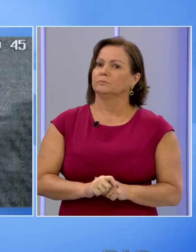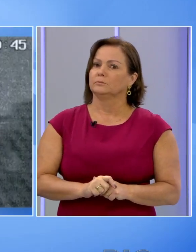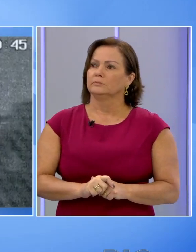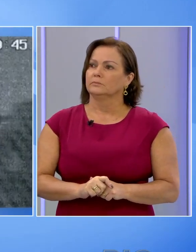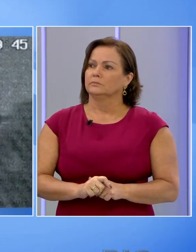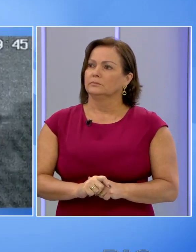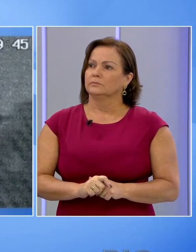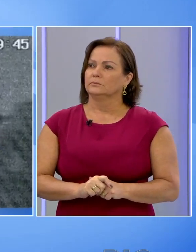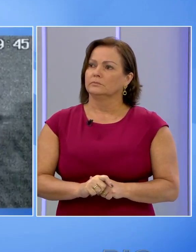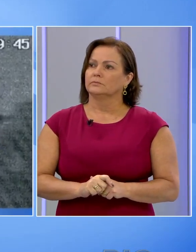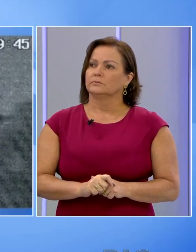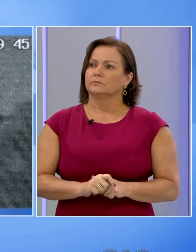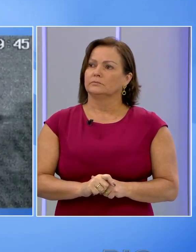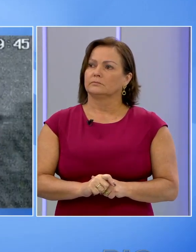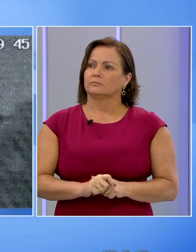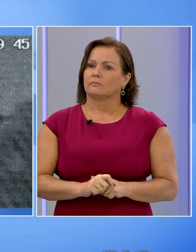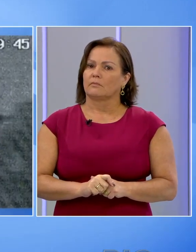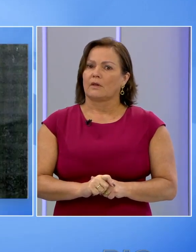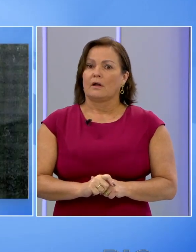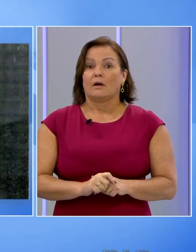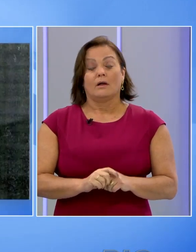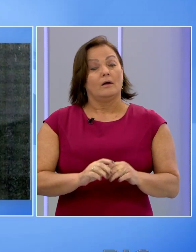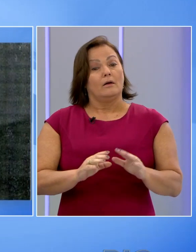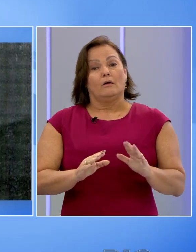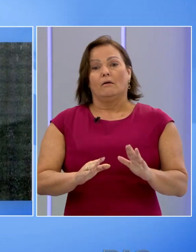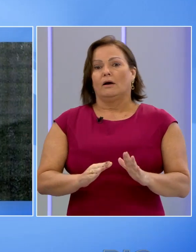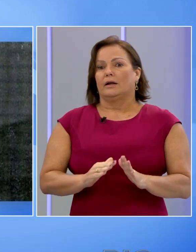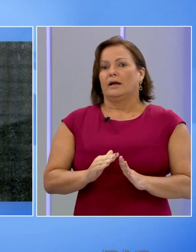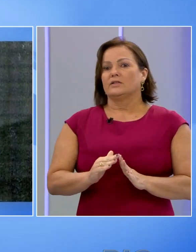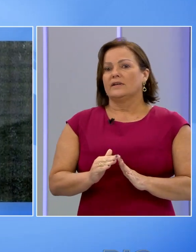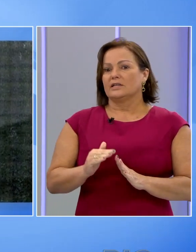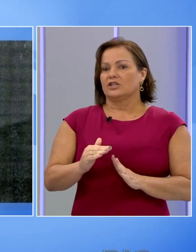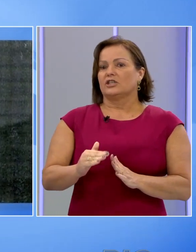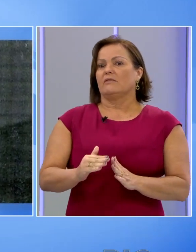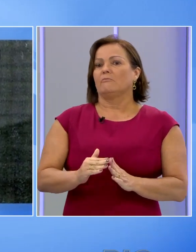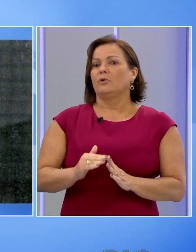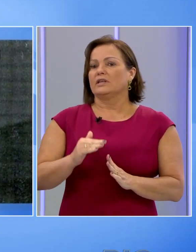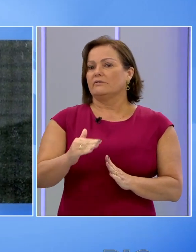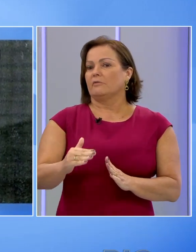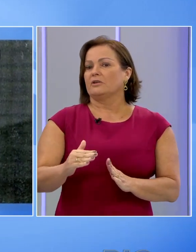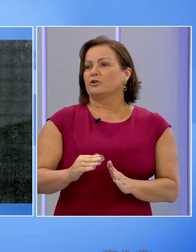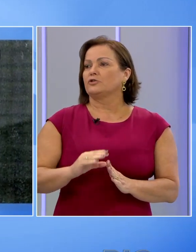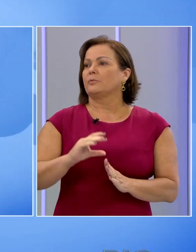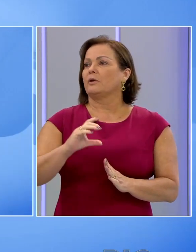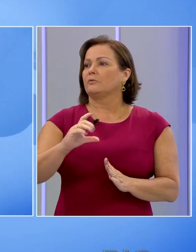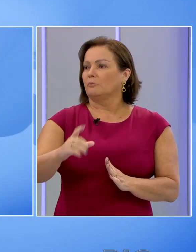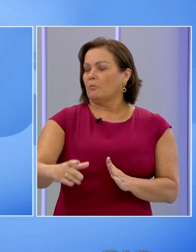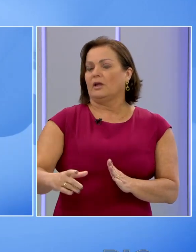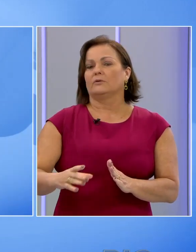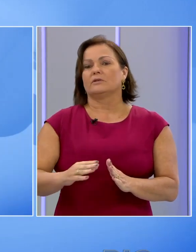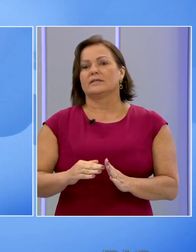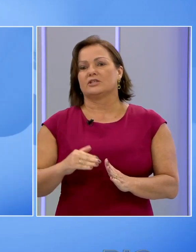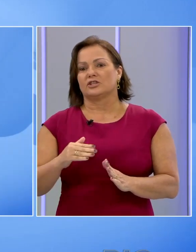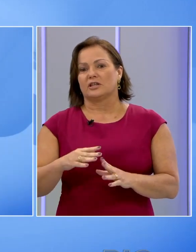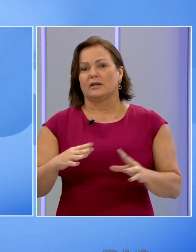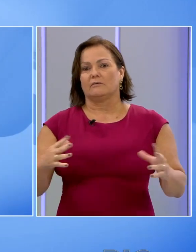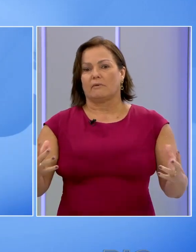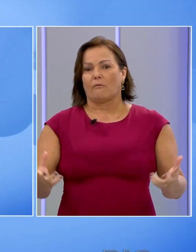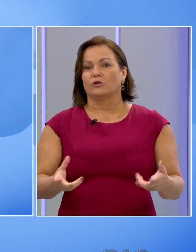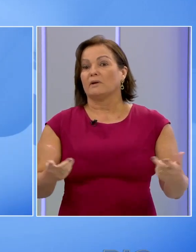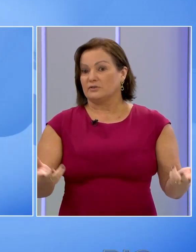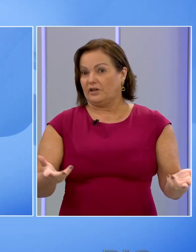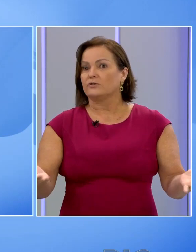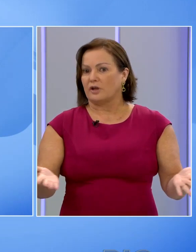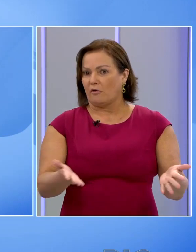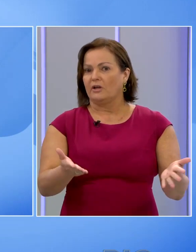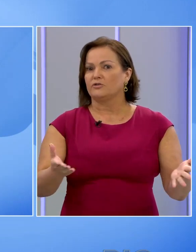são 4 anos de investigação, não é muito tempo, doutora? Olha, às vezes a gente tem muitas informações no primeiro momento, às vezes a gente tem,